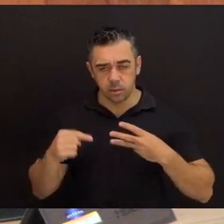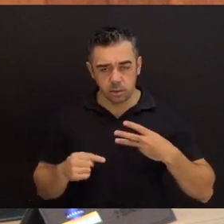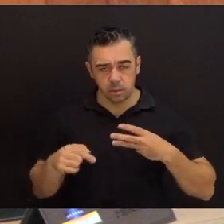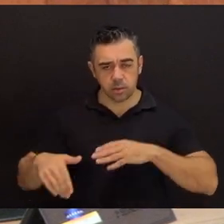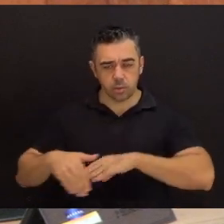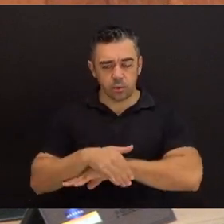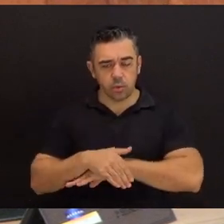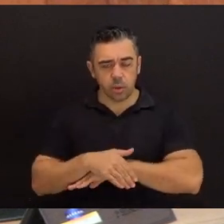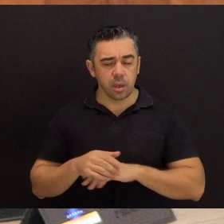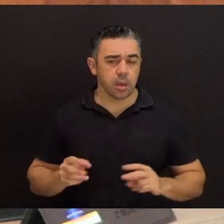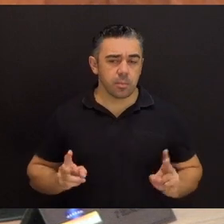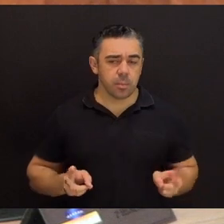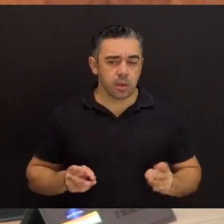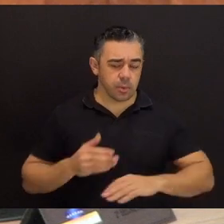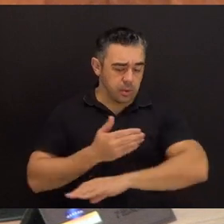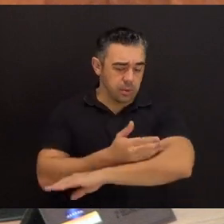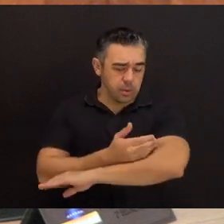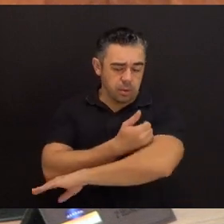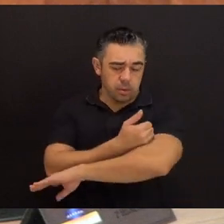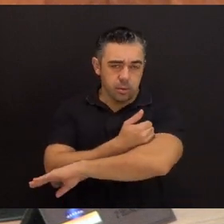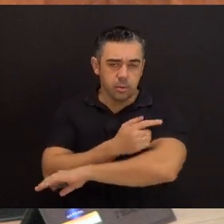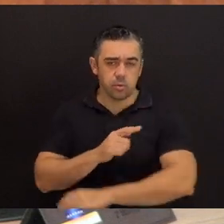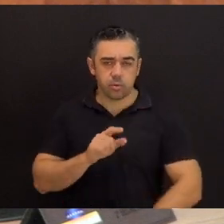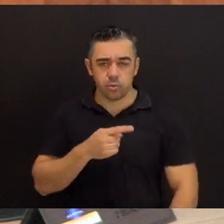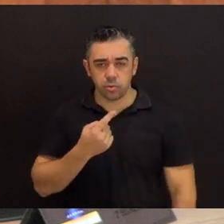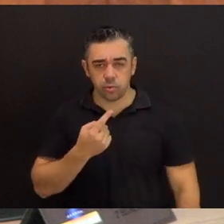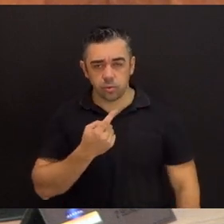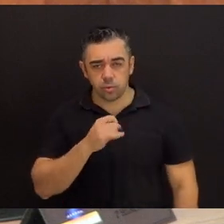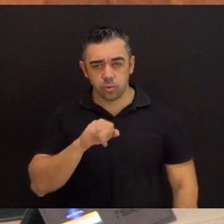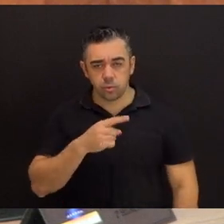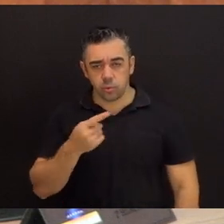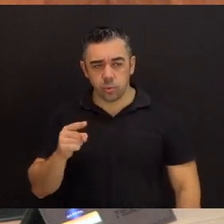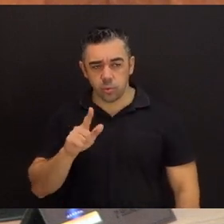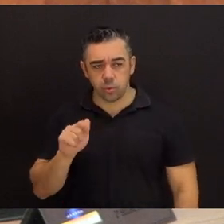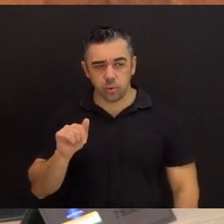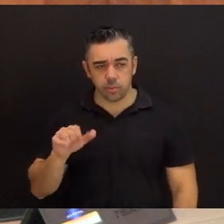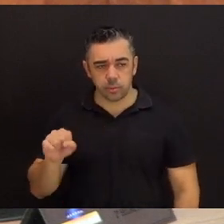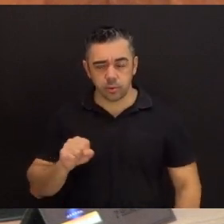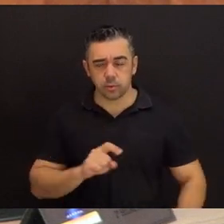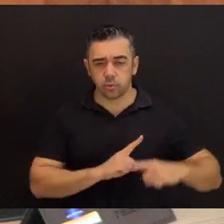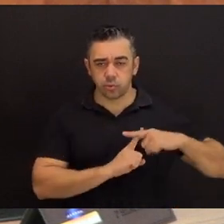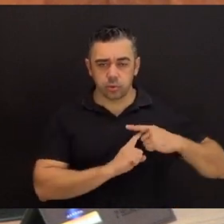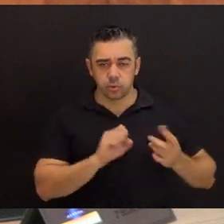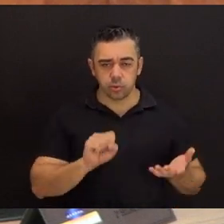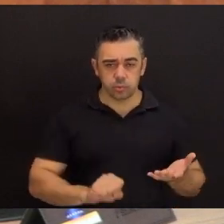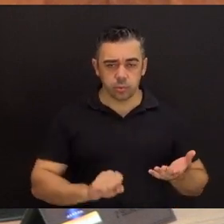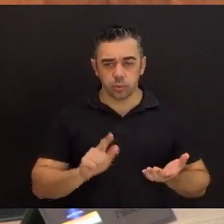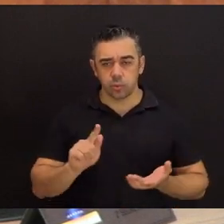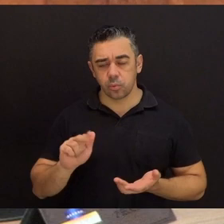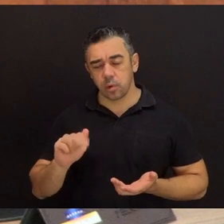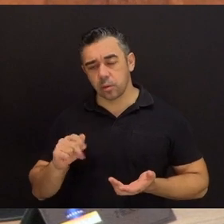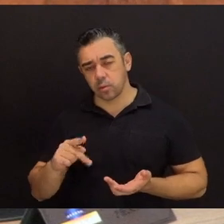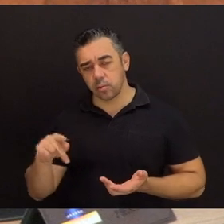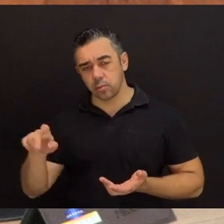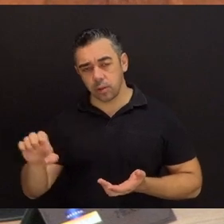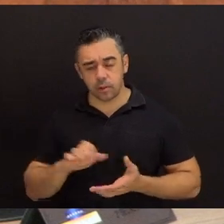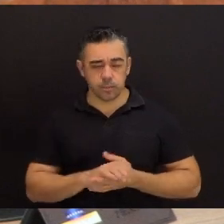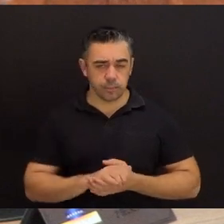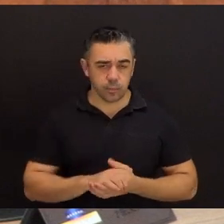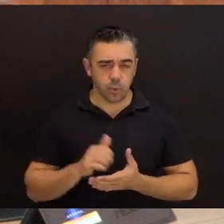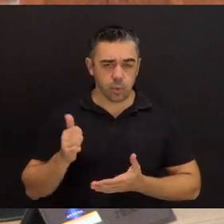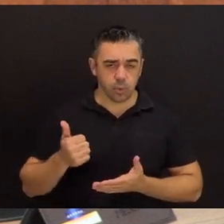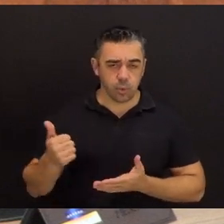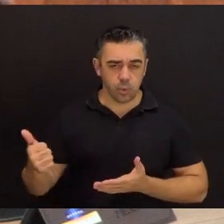as mesmas fazem esquina com a Rua João Gomes Vieira no bairro Jardim Cruzeiro do Sul Guatupê indicação de número 11